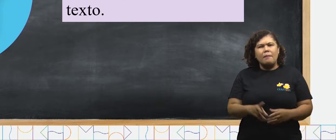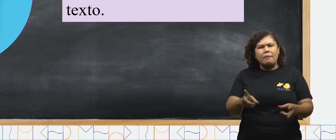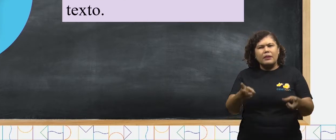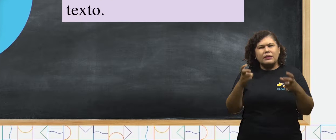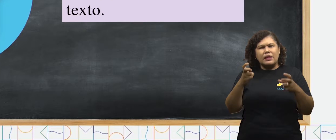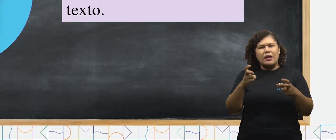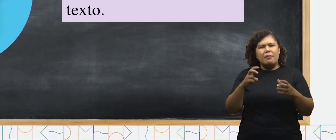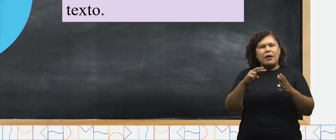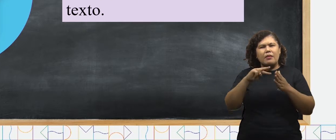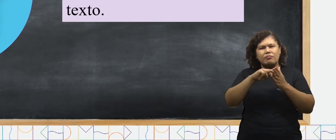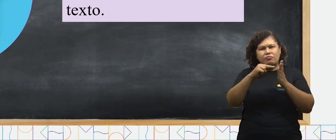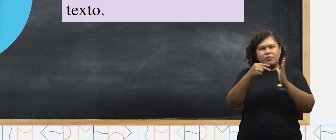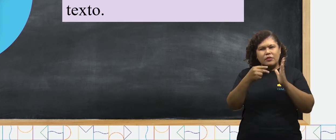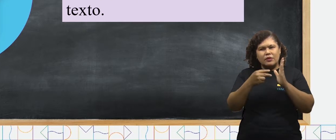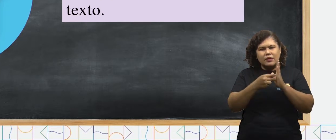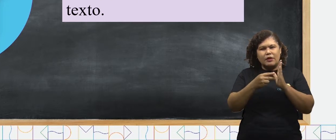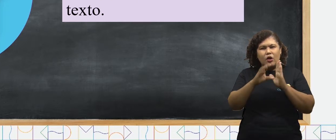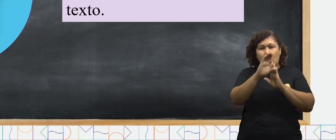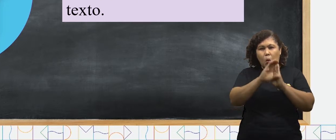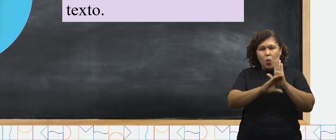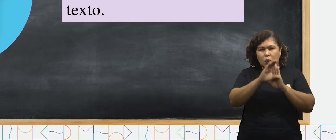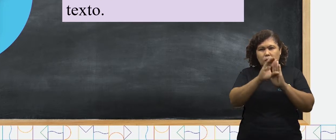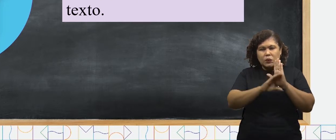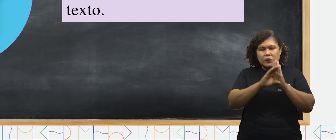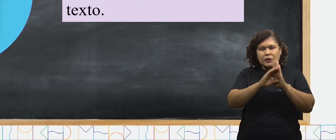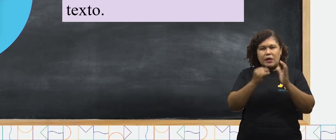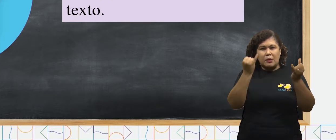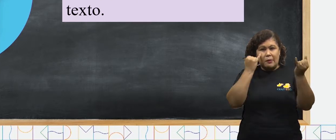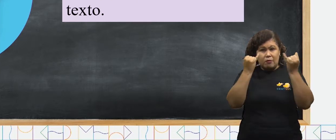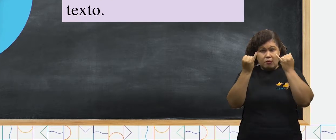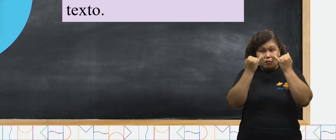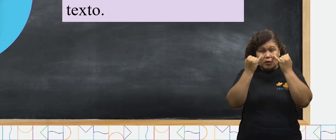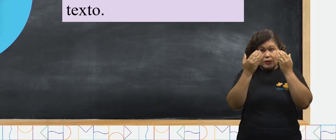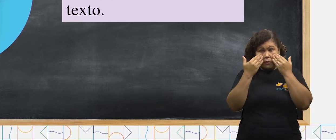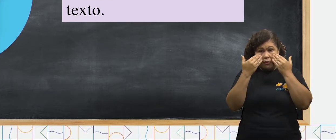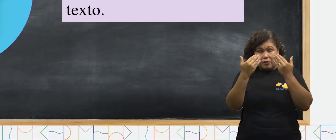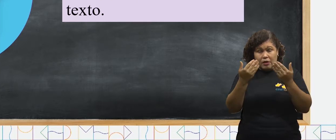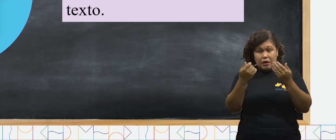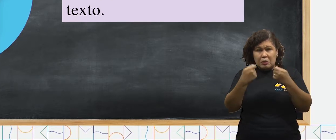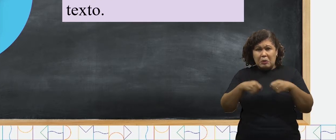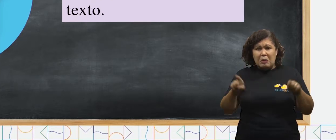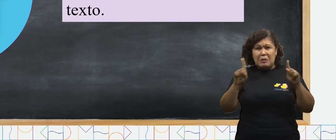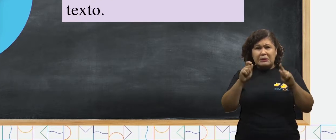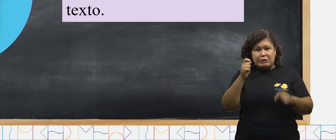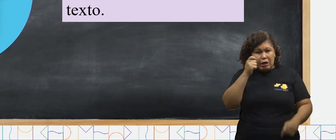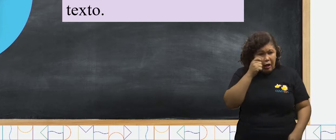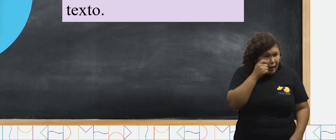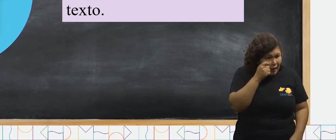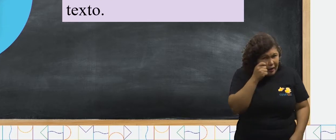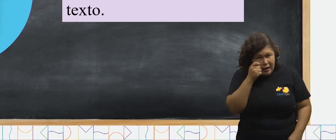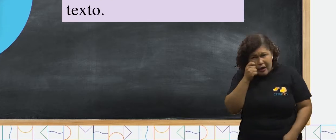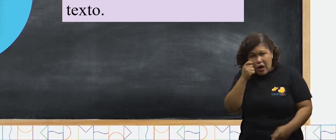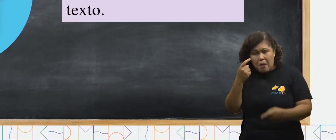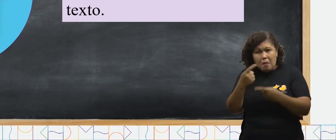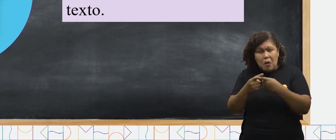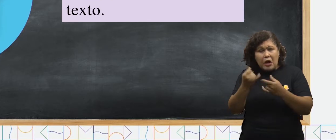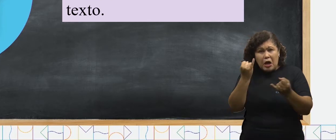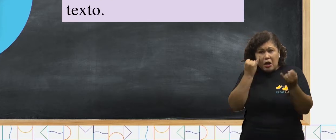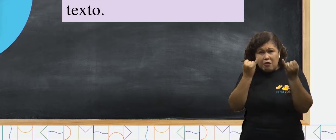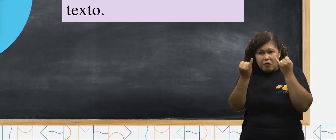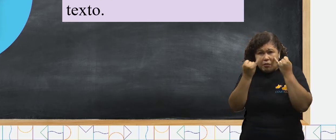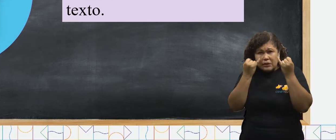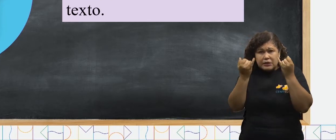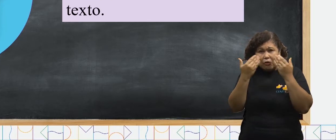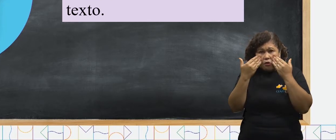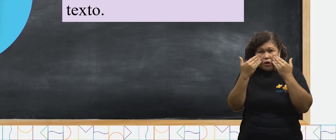esta definição, percebemos que não é necessário ser um detetive para saber quais são as